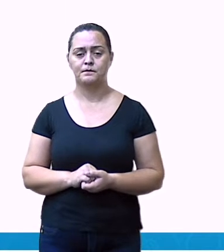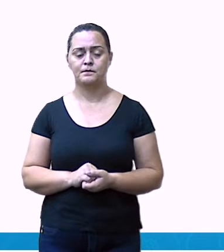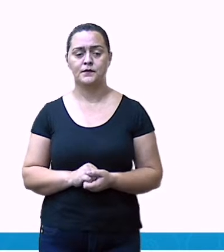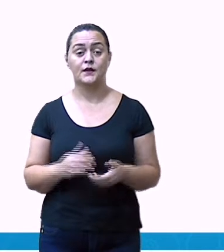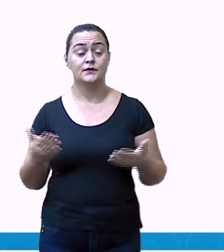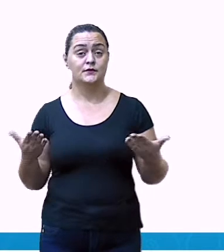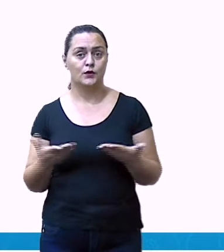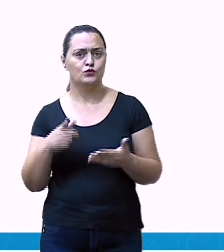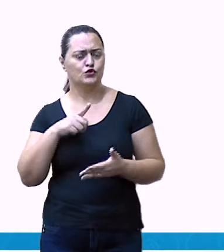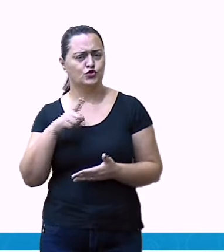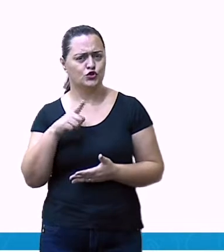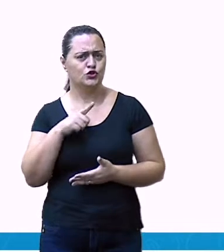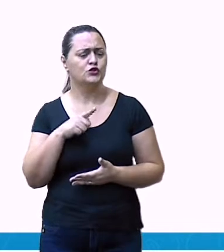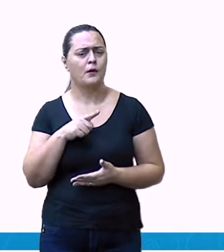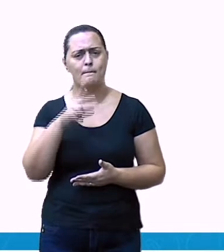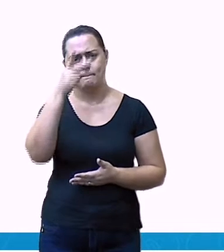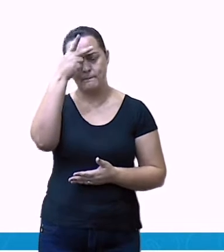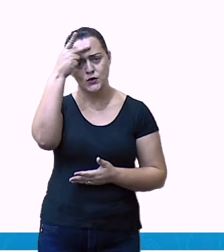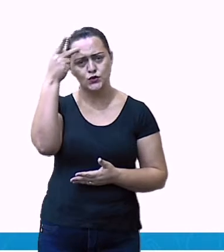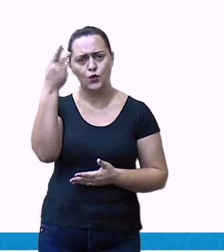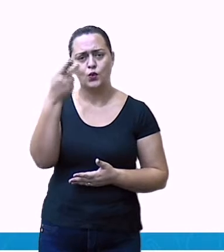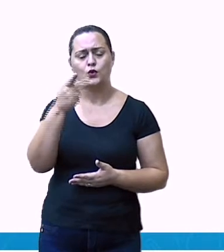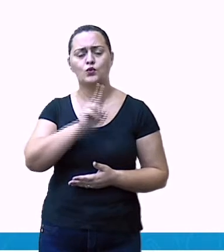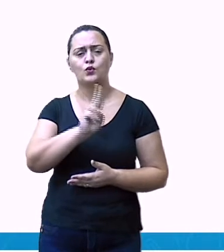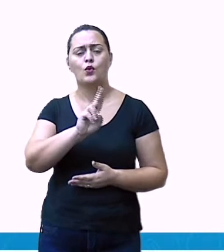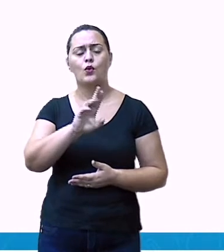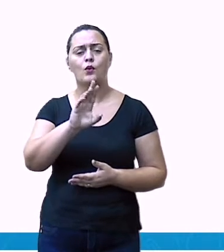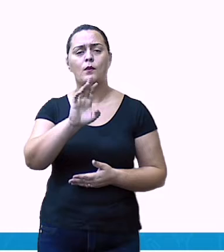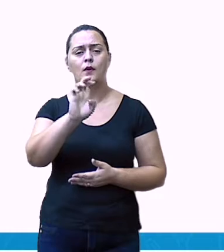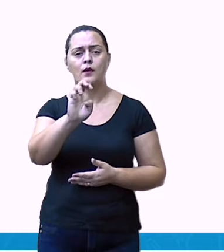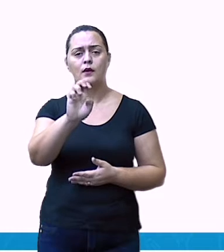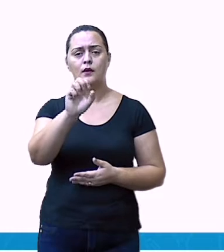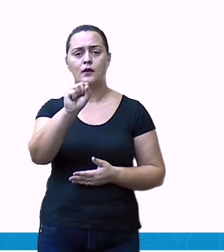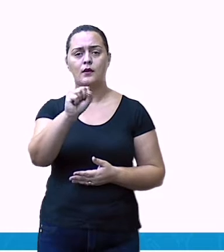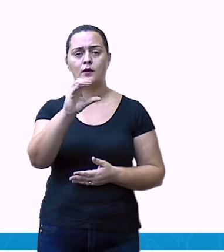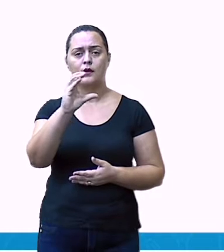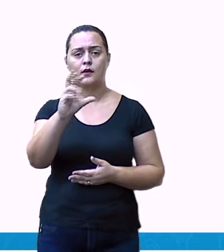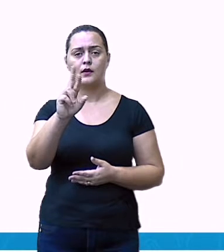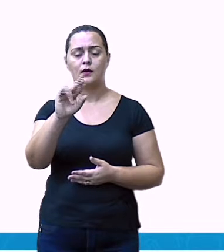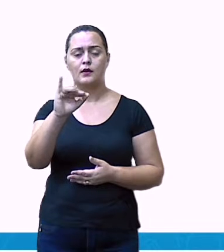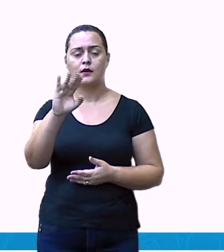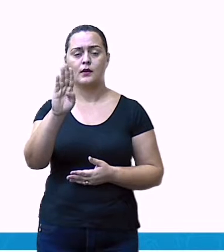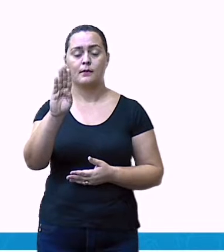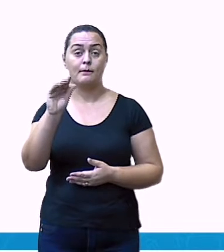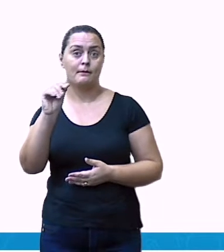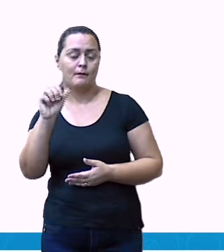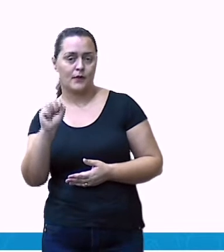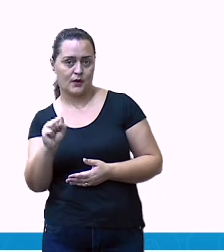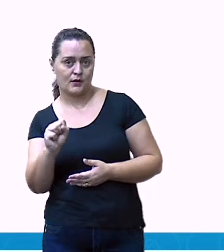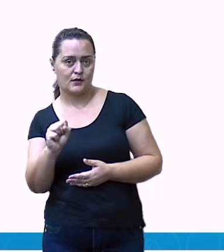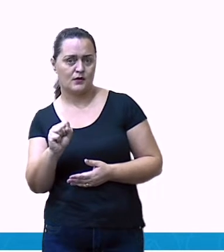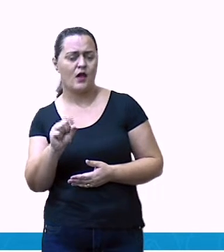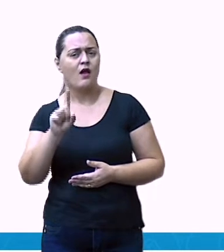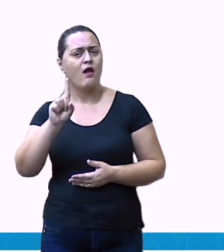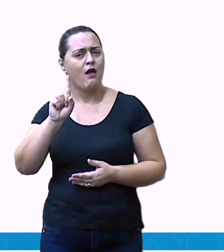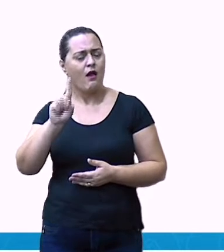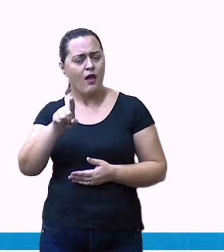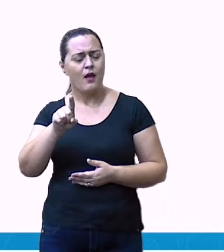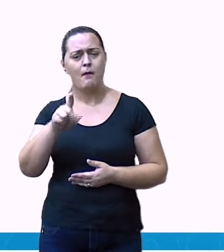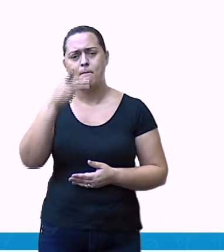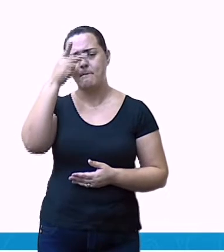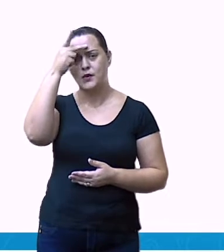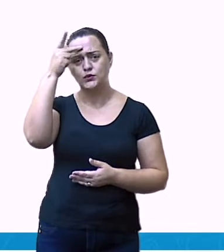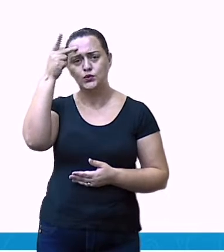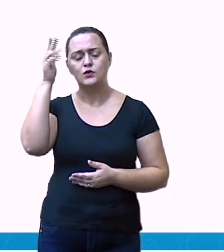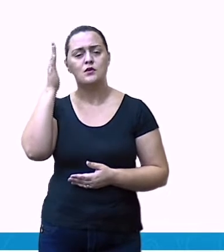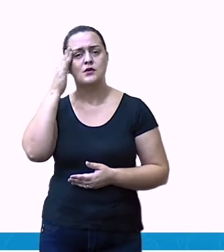né? O escriba. Então, aqui nós temos estrela, céu e Deus. Todas essas imagens aqui, ó, representavam então